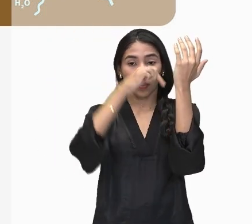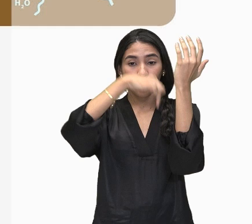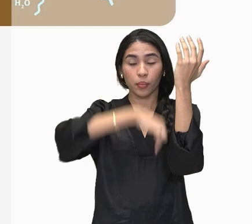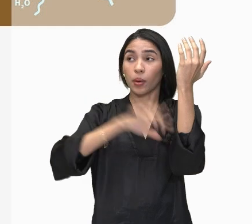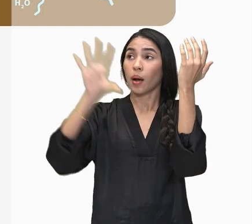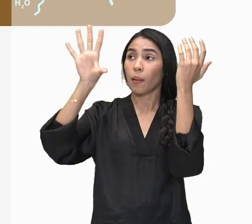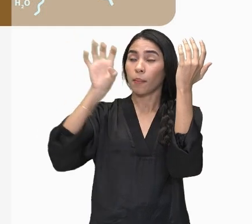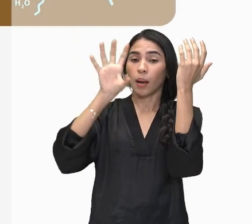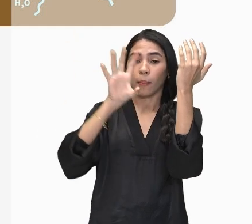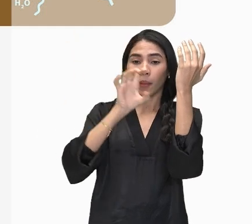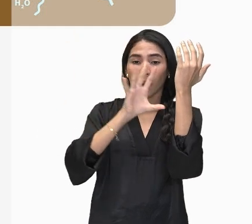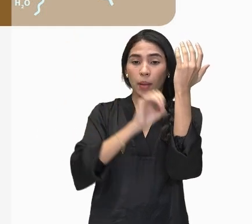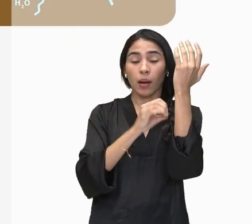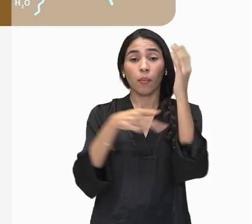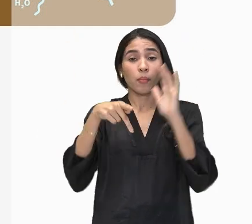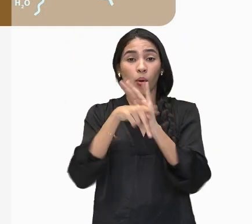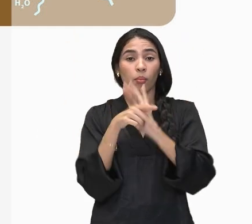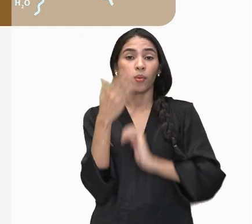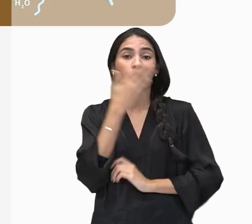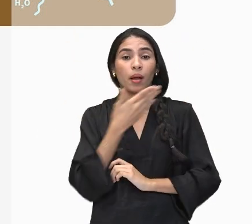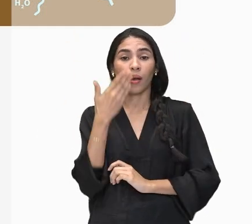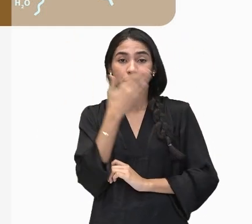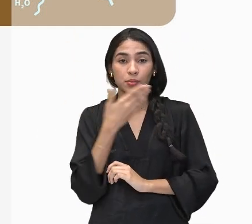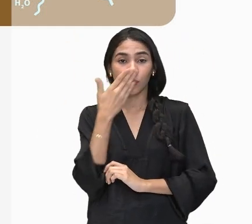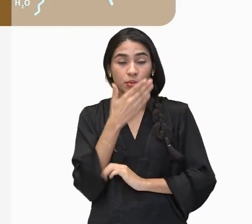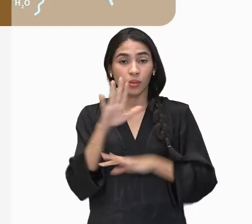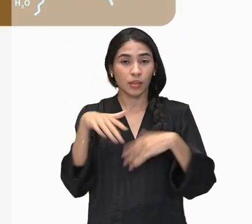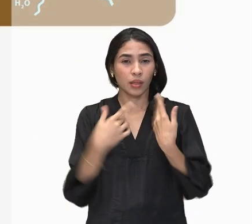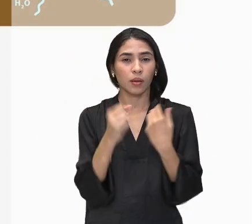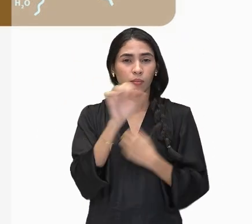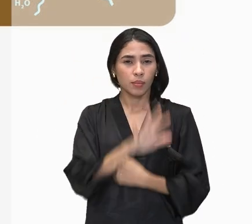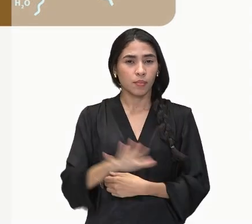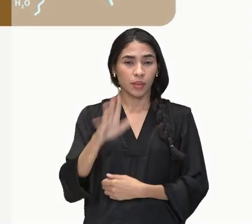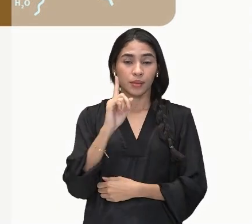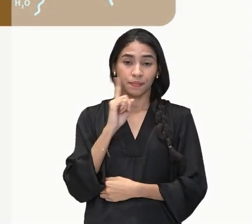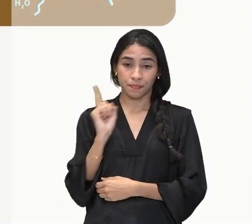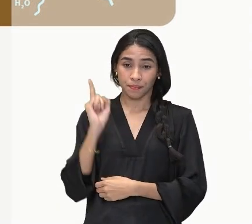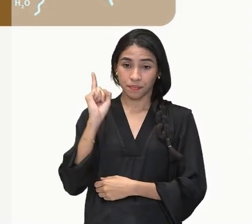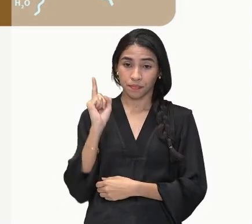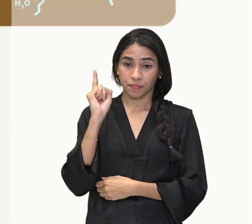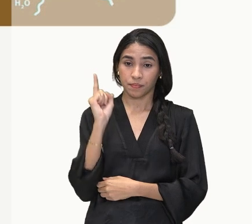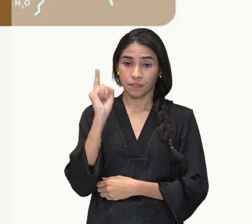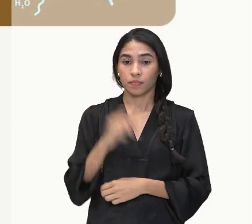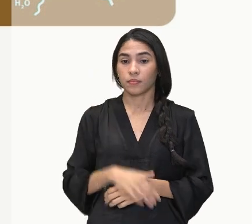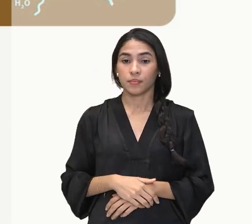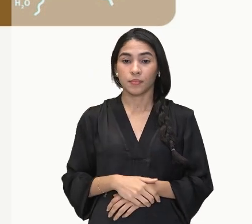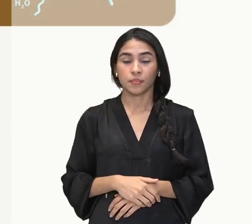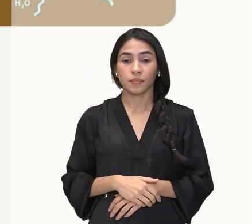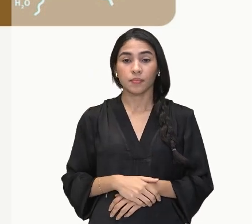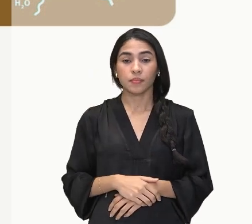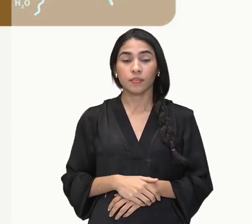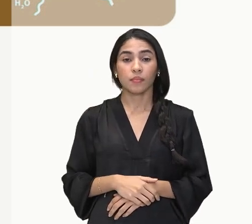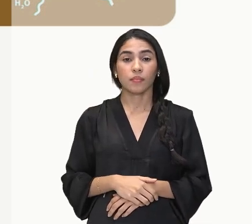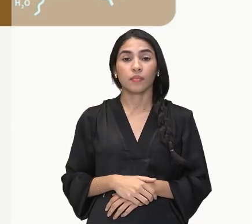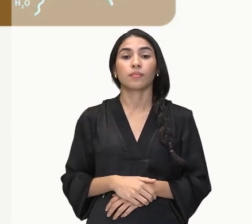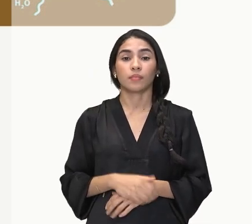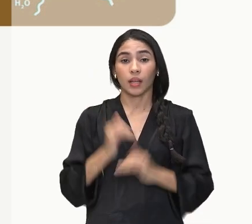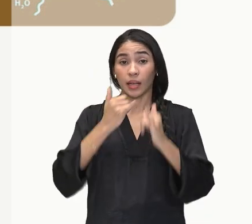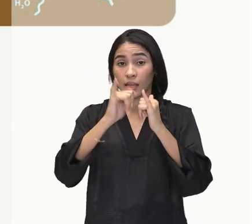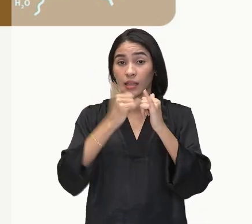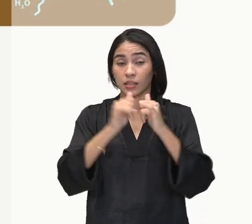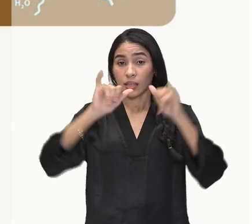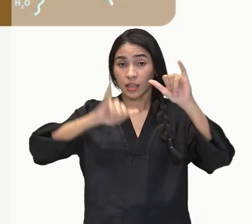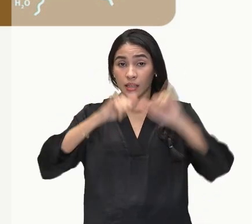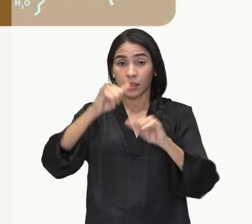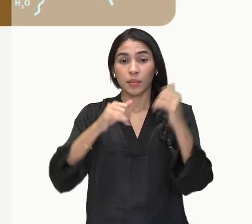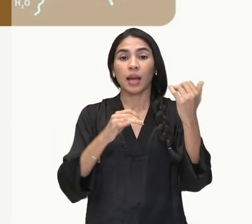de açúcar. E aqui a gente consegue observar nessa imagem essa formação da energia química. A planta pega